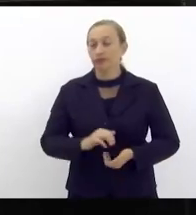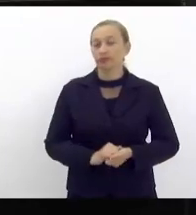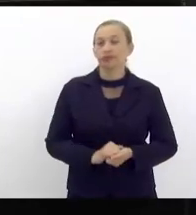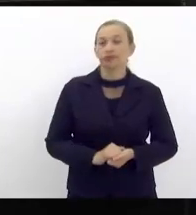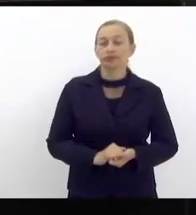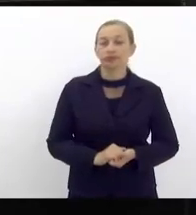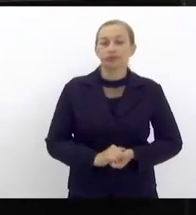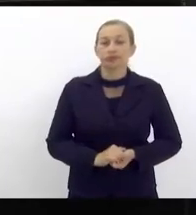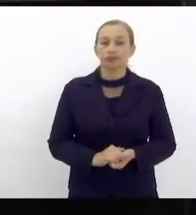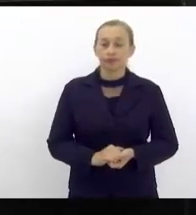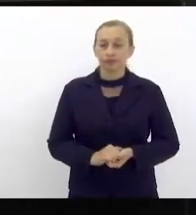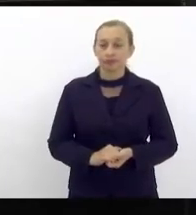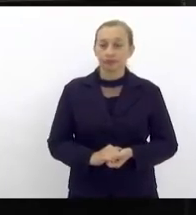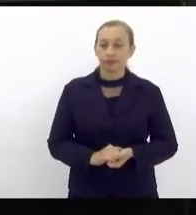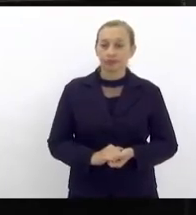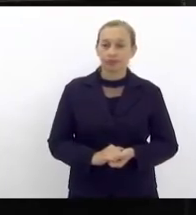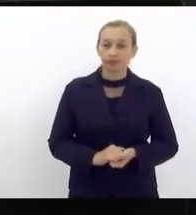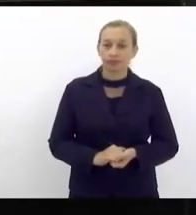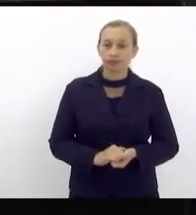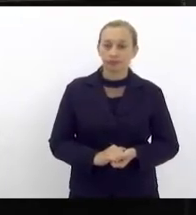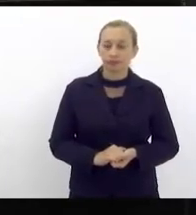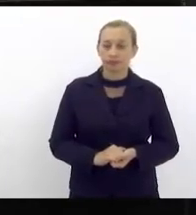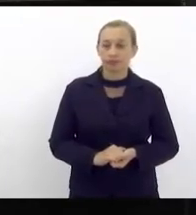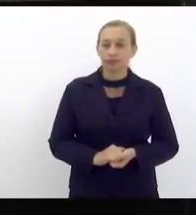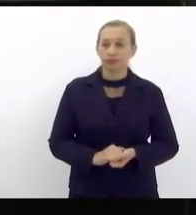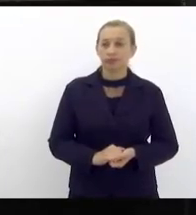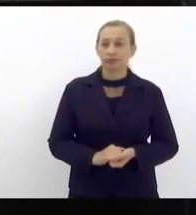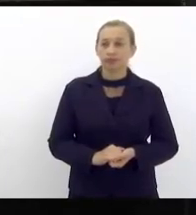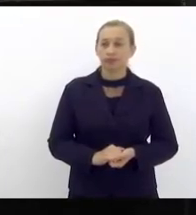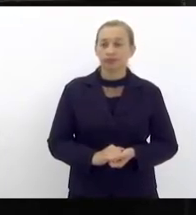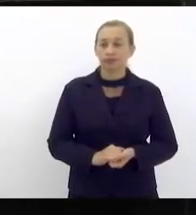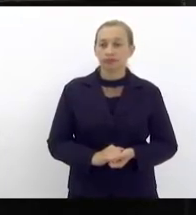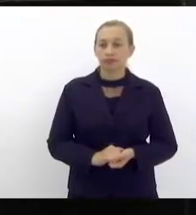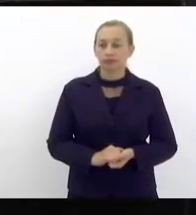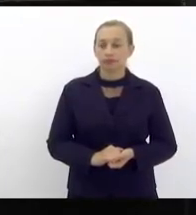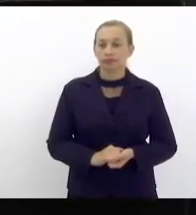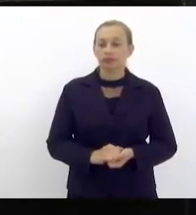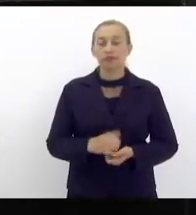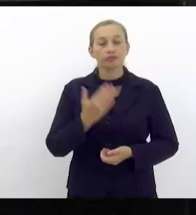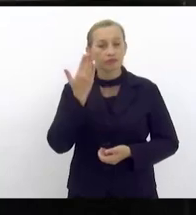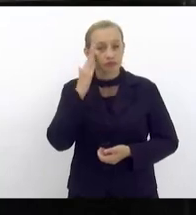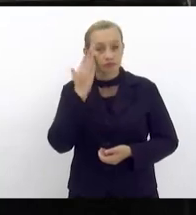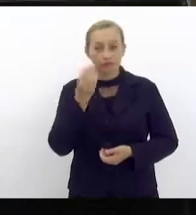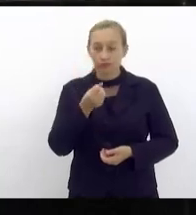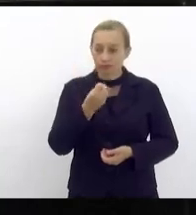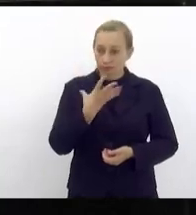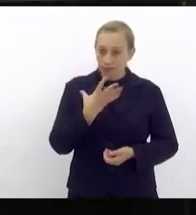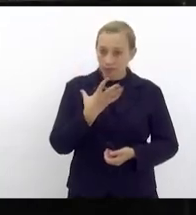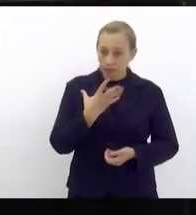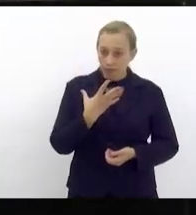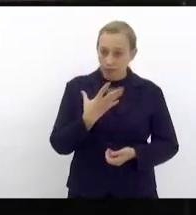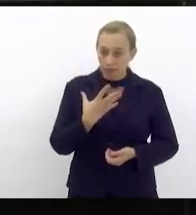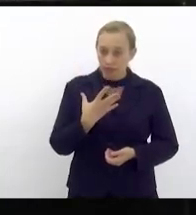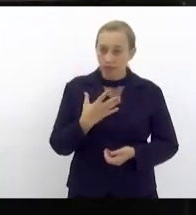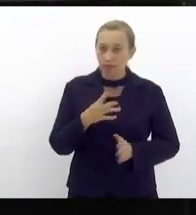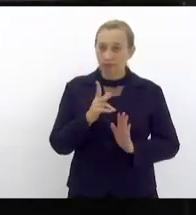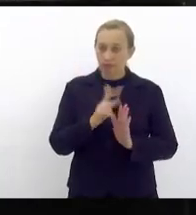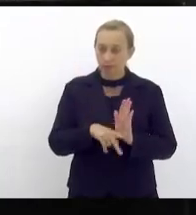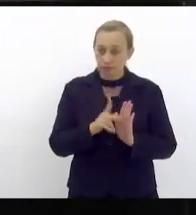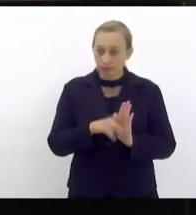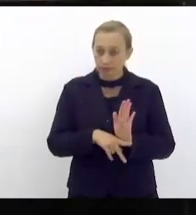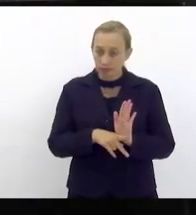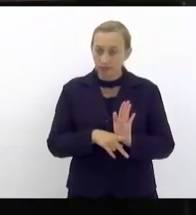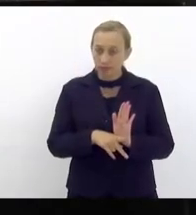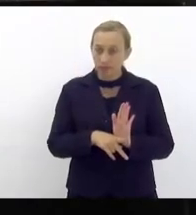isso apesar de ter como eu disse boa intenção o nascedouro do projeto é um